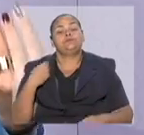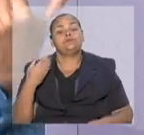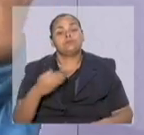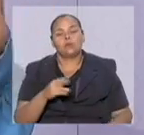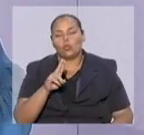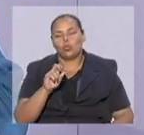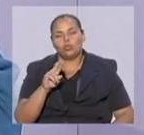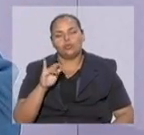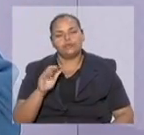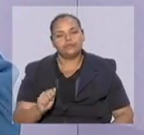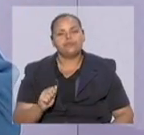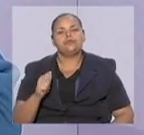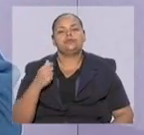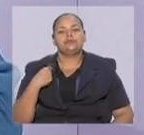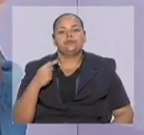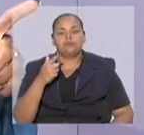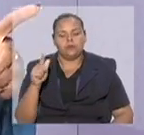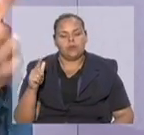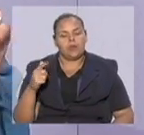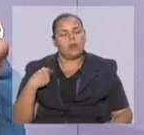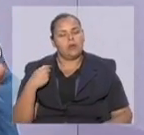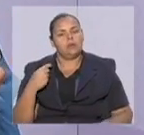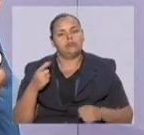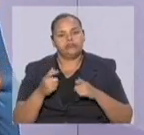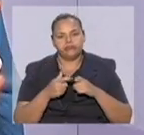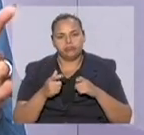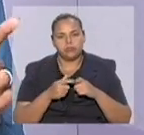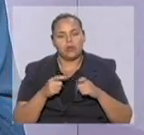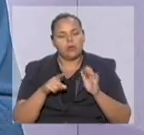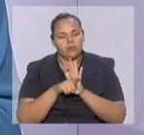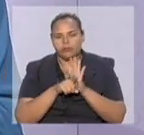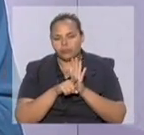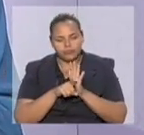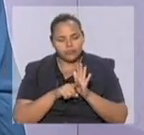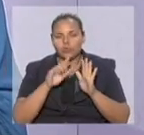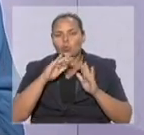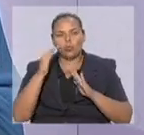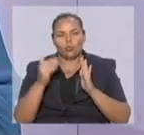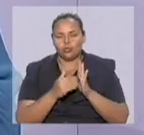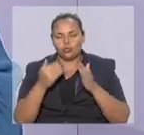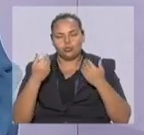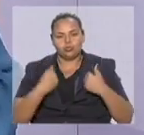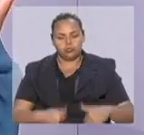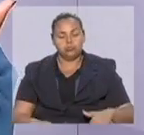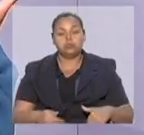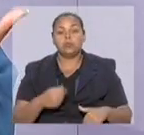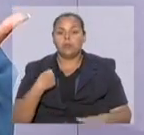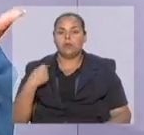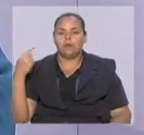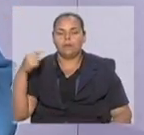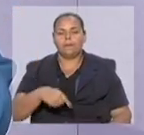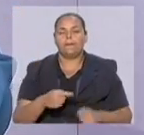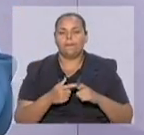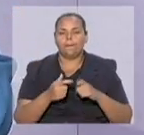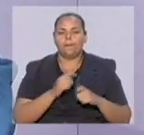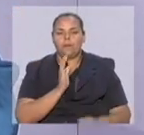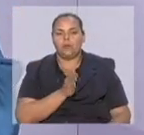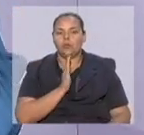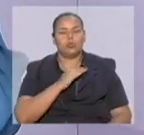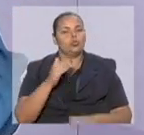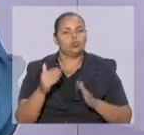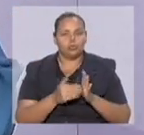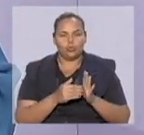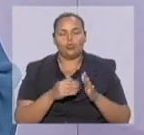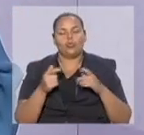clínico que faça a avaliação por inteiro. E é aí que eu acho que não só um clínico, que eu venho aqui como cardiologista dizer que